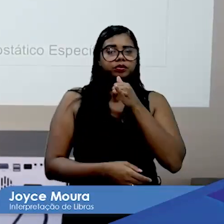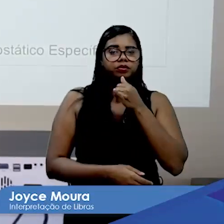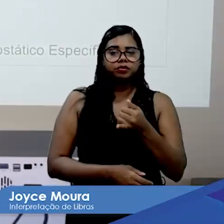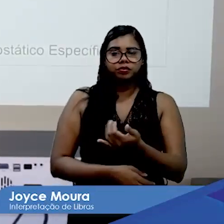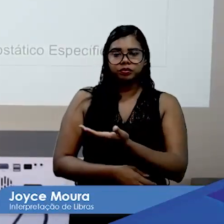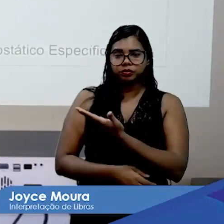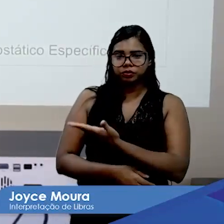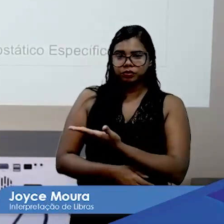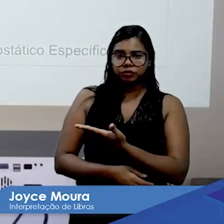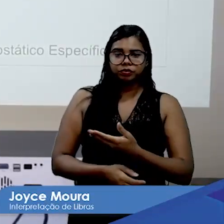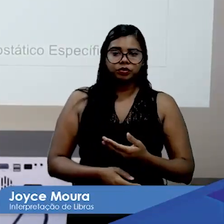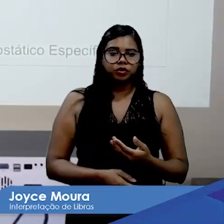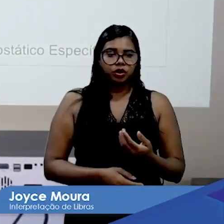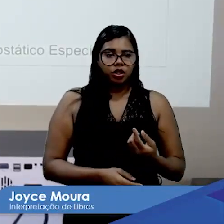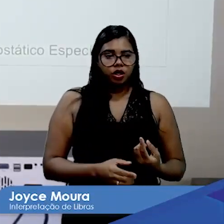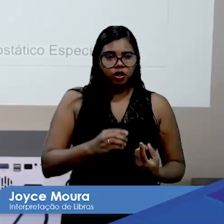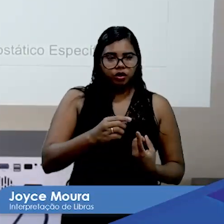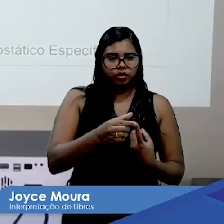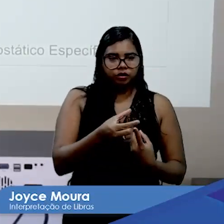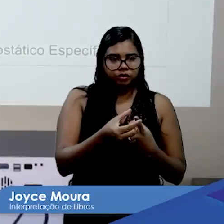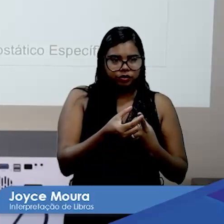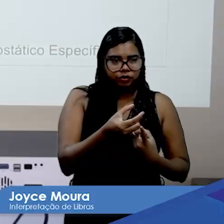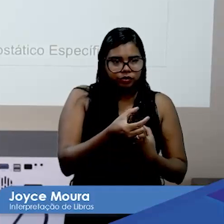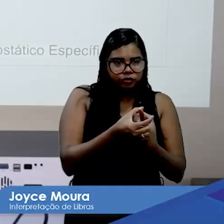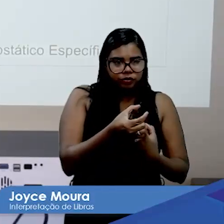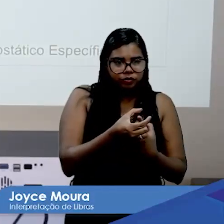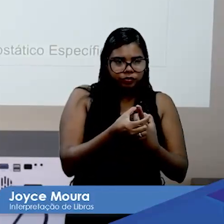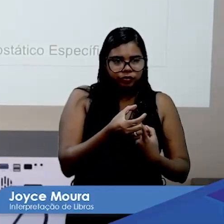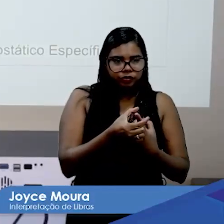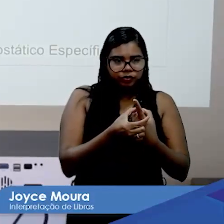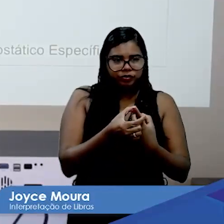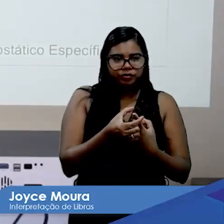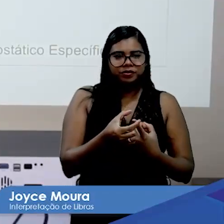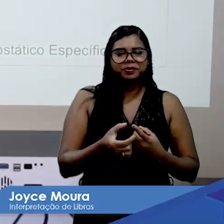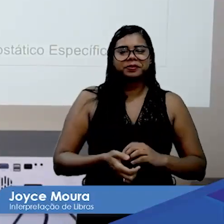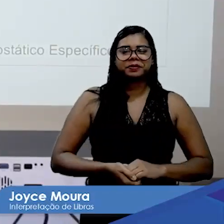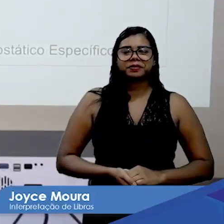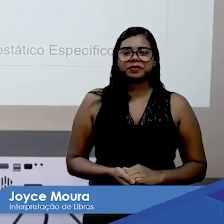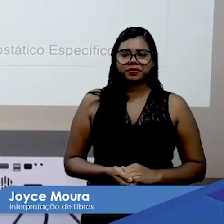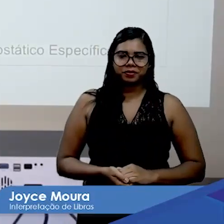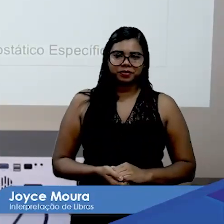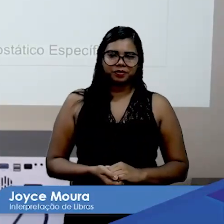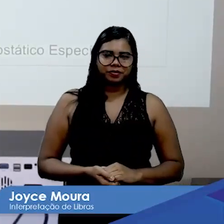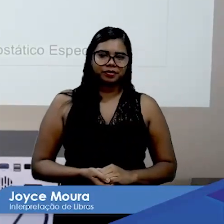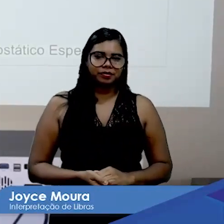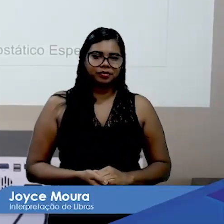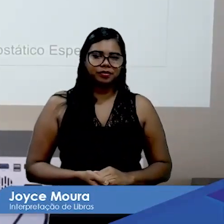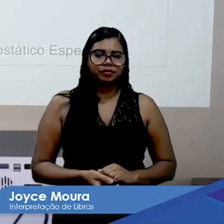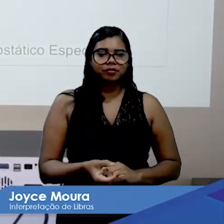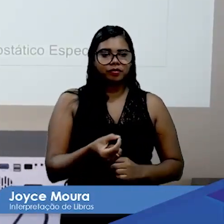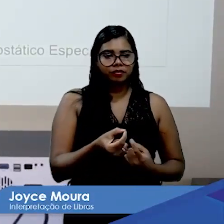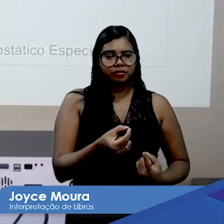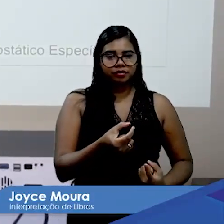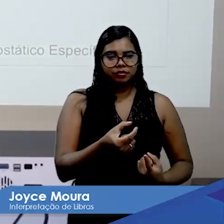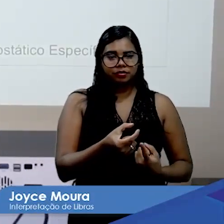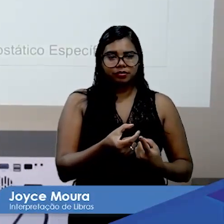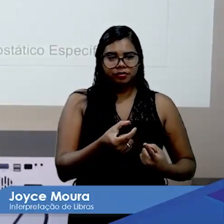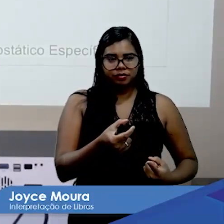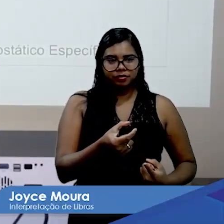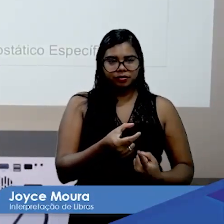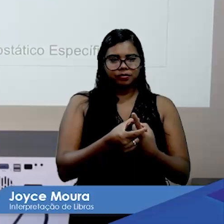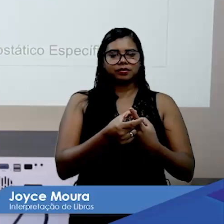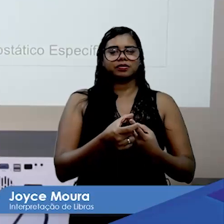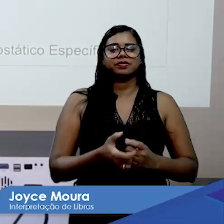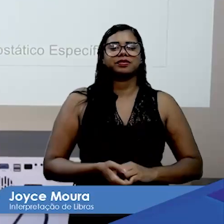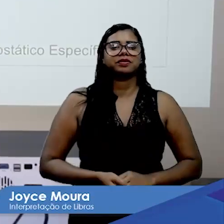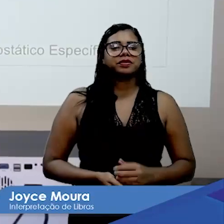até mais grosso aquele negócio, né? Aquele negócio no ângulo, aquilo ali é até mais grossão. Sendo